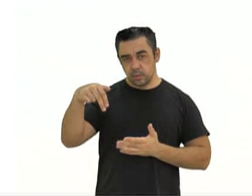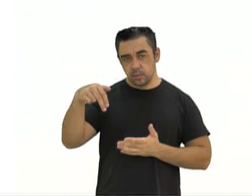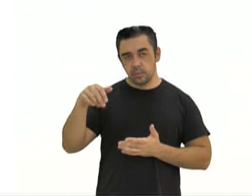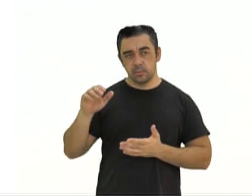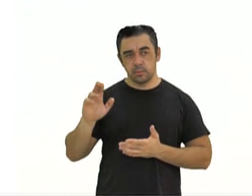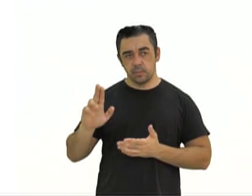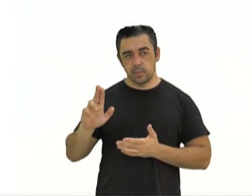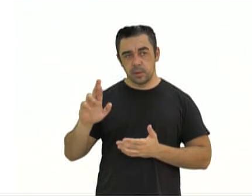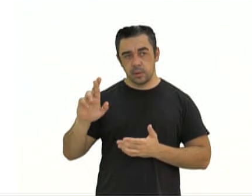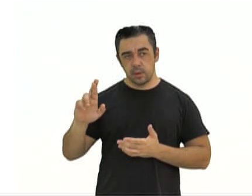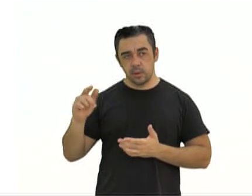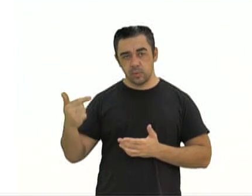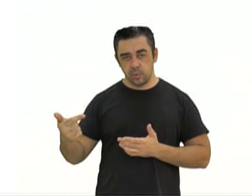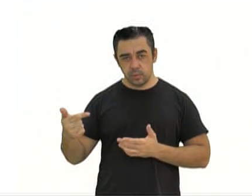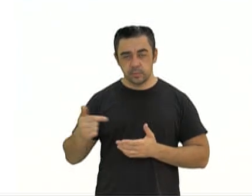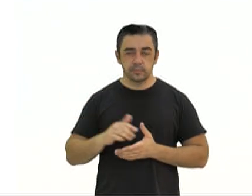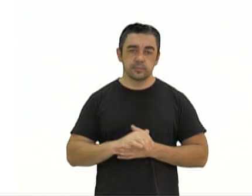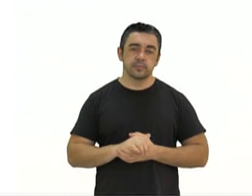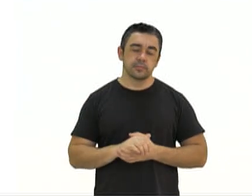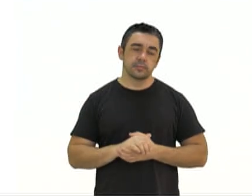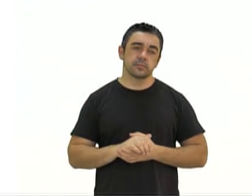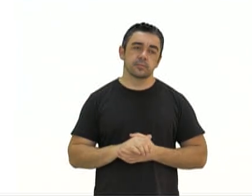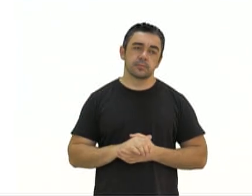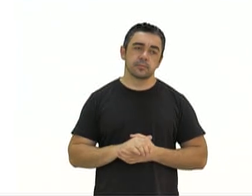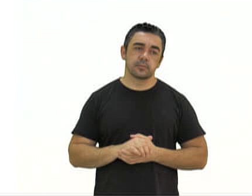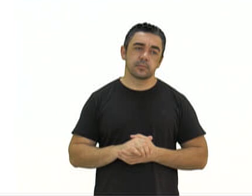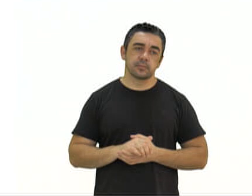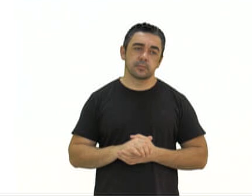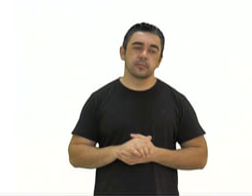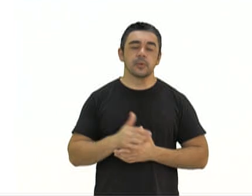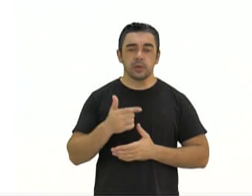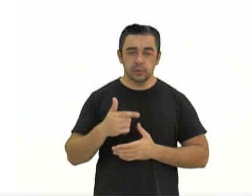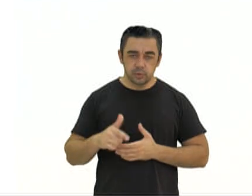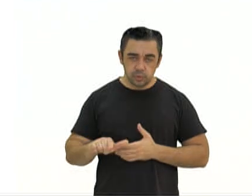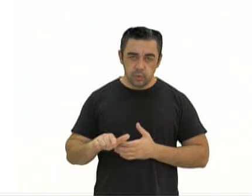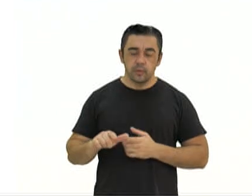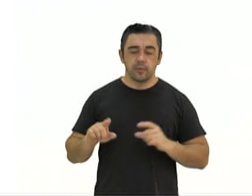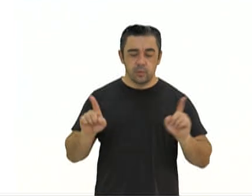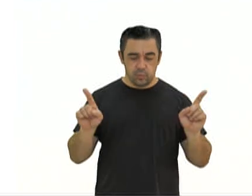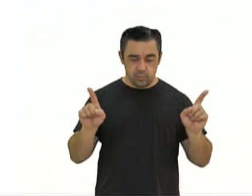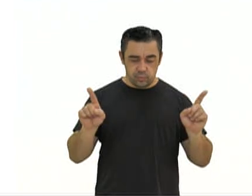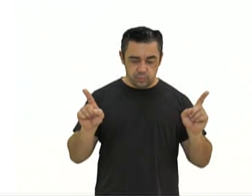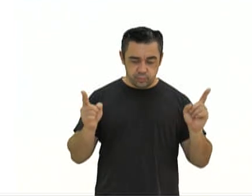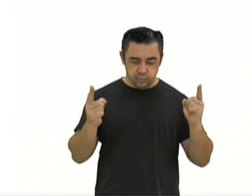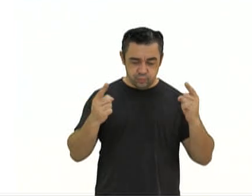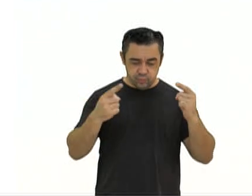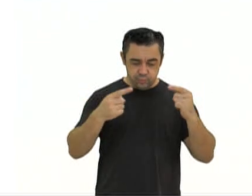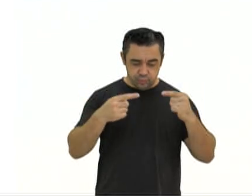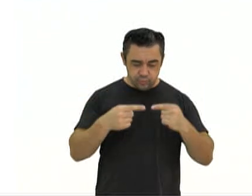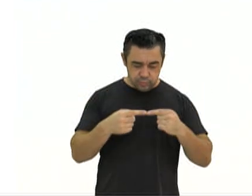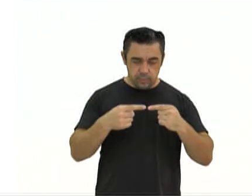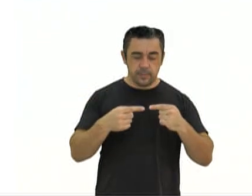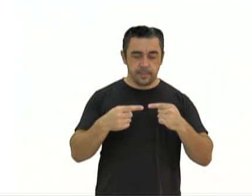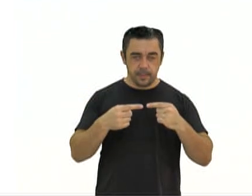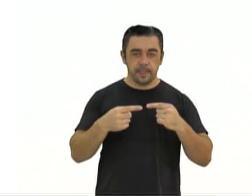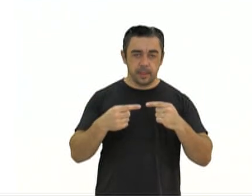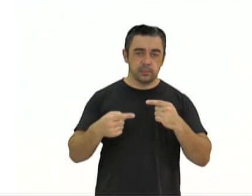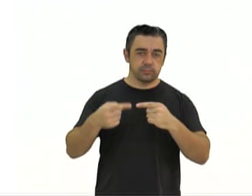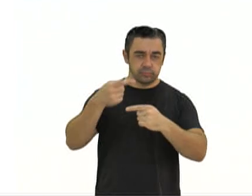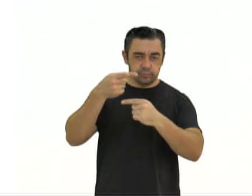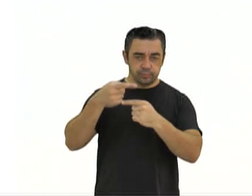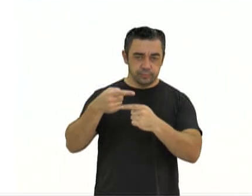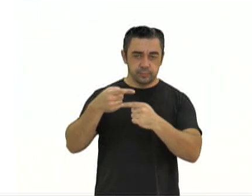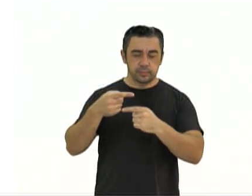certo? Formando lá o brometo de zinco e, de novo, né, as ligações quebradas vão se unir formando a